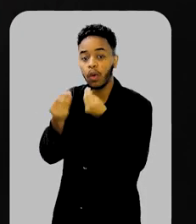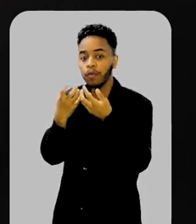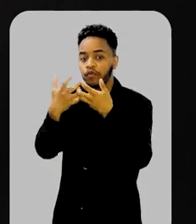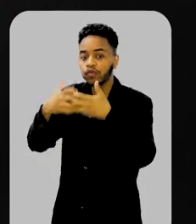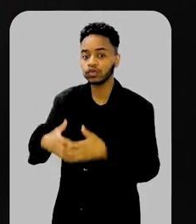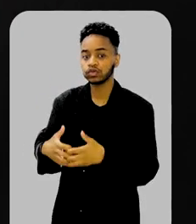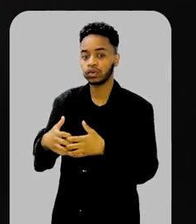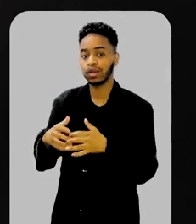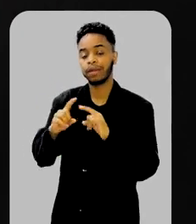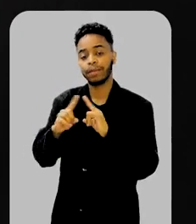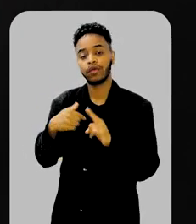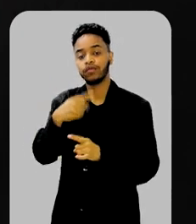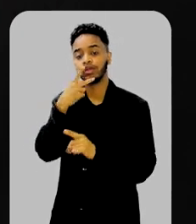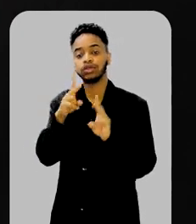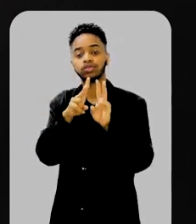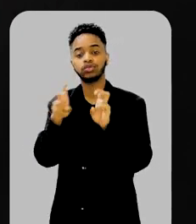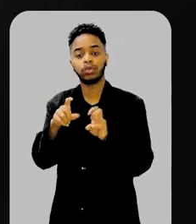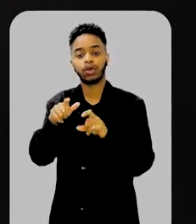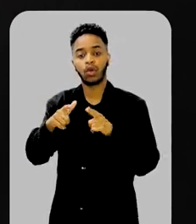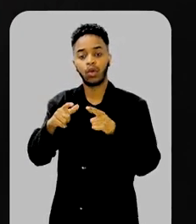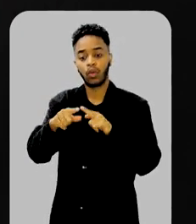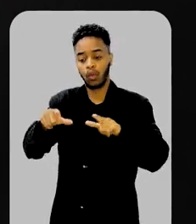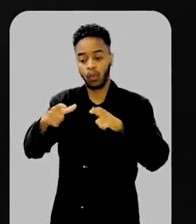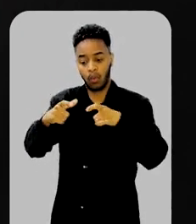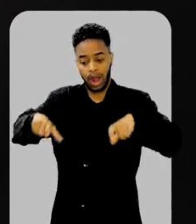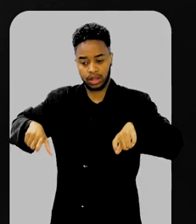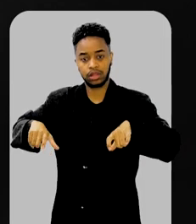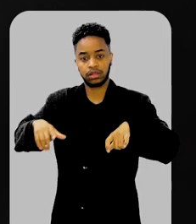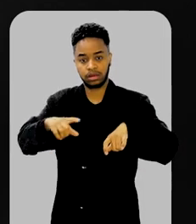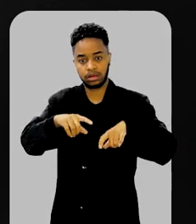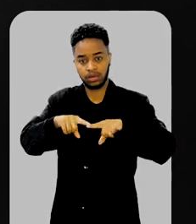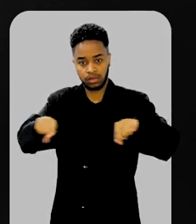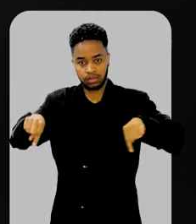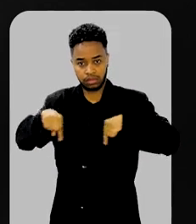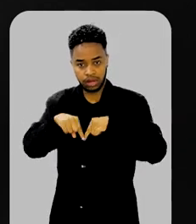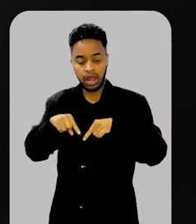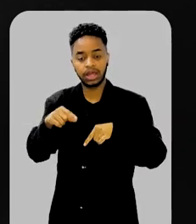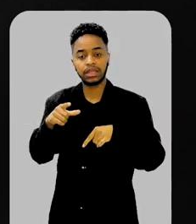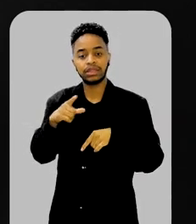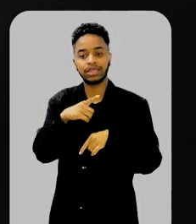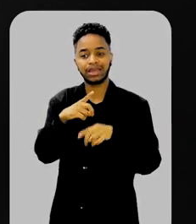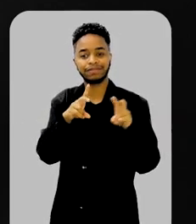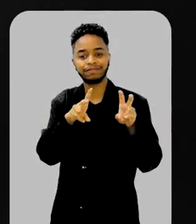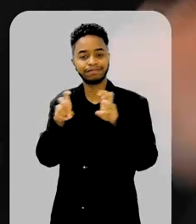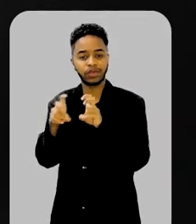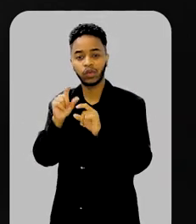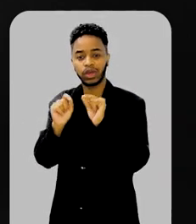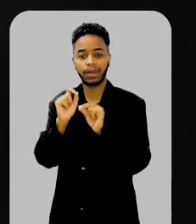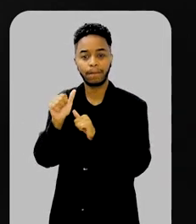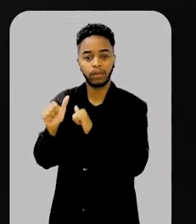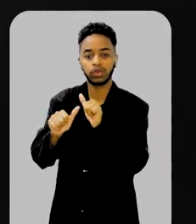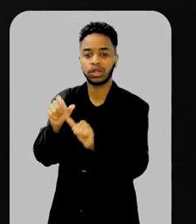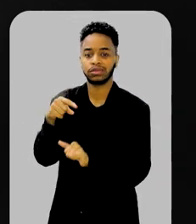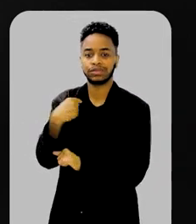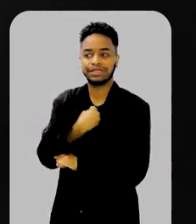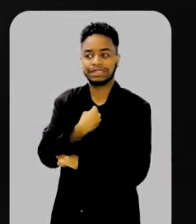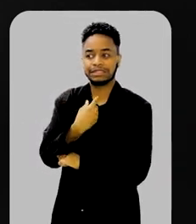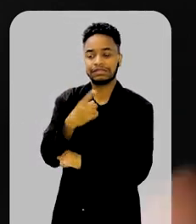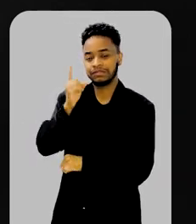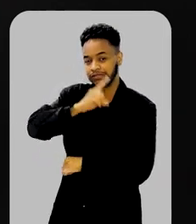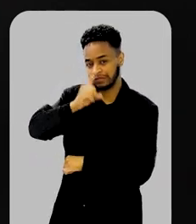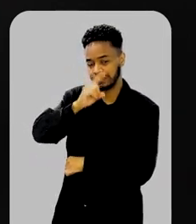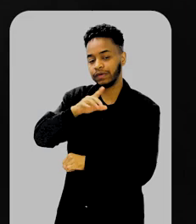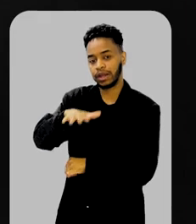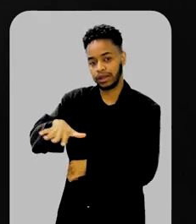a engrenagem então quando eu falei da quadra é porque você tem uma questão que é muito interessante no carnaval e nessa renovação nós